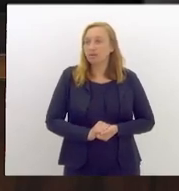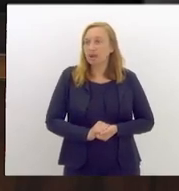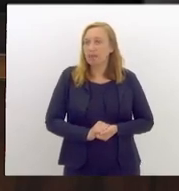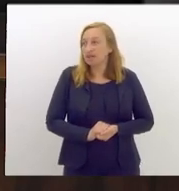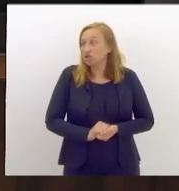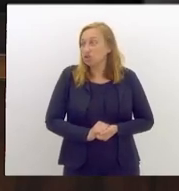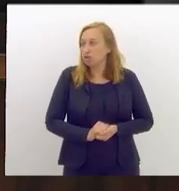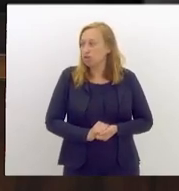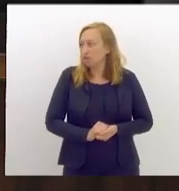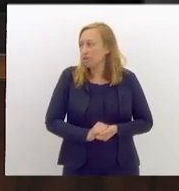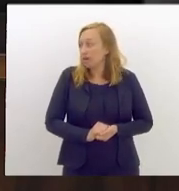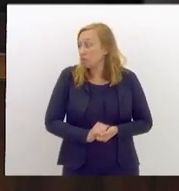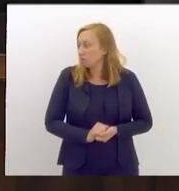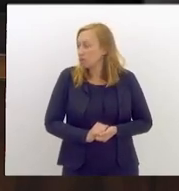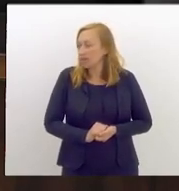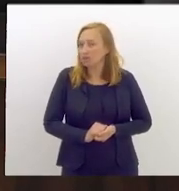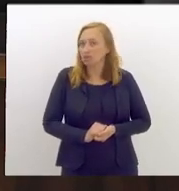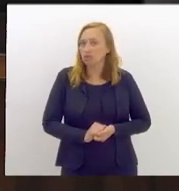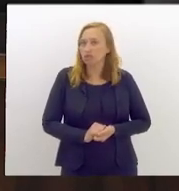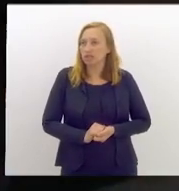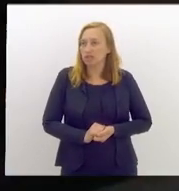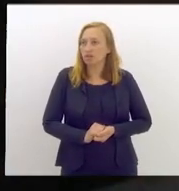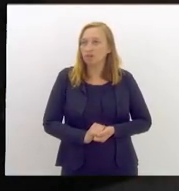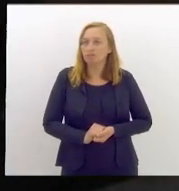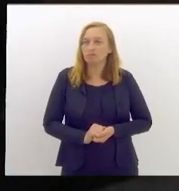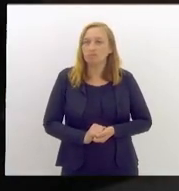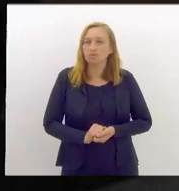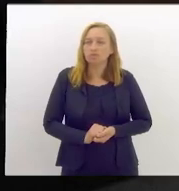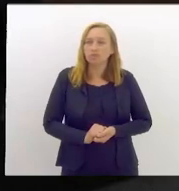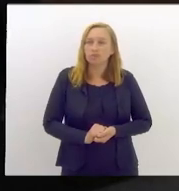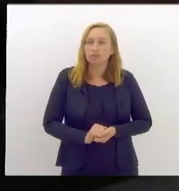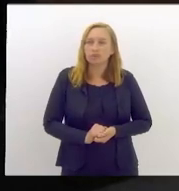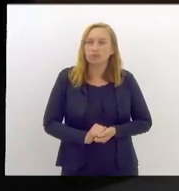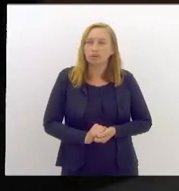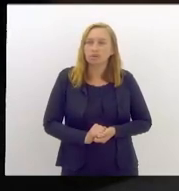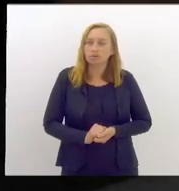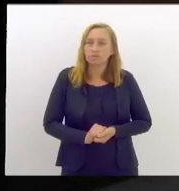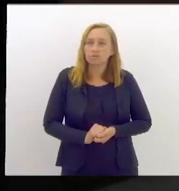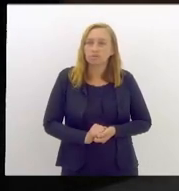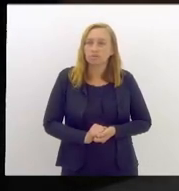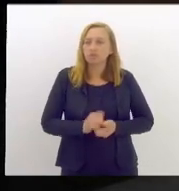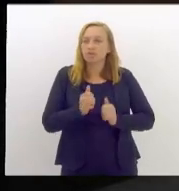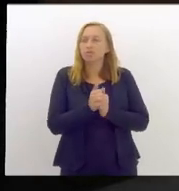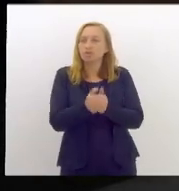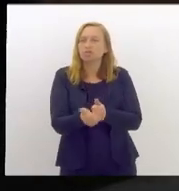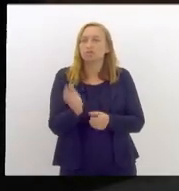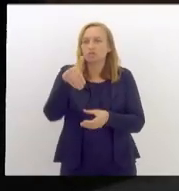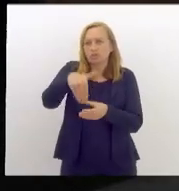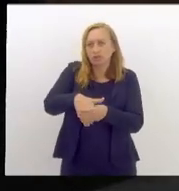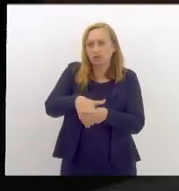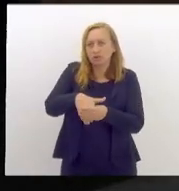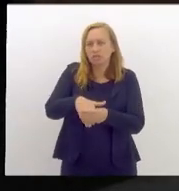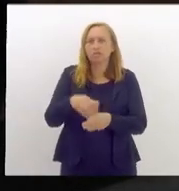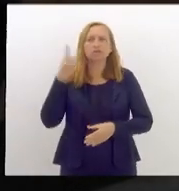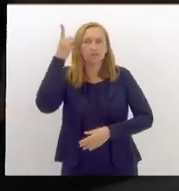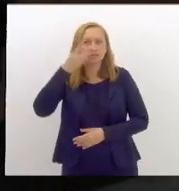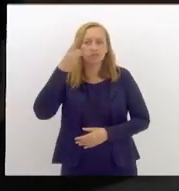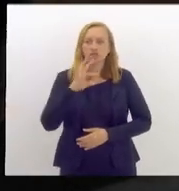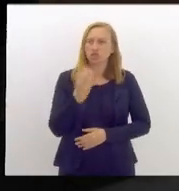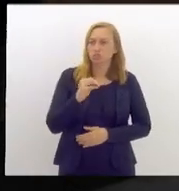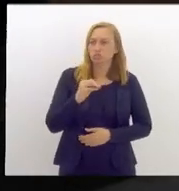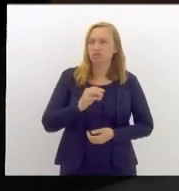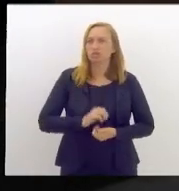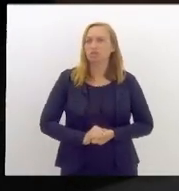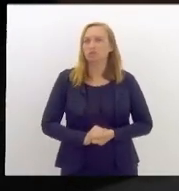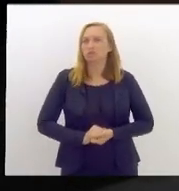Deputado Rosemberg está 3 a 2 seu presente acompanha o voto do deputado Chico